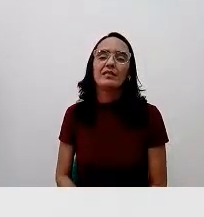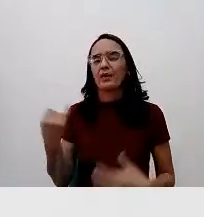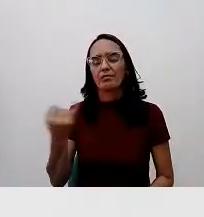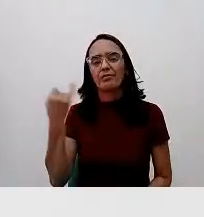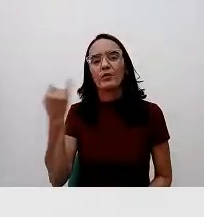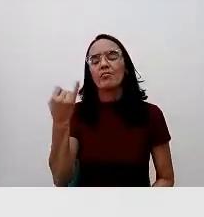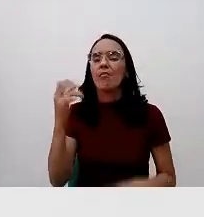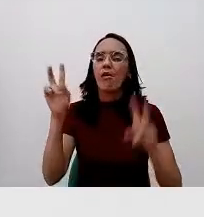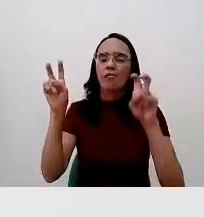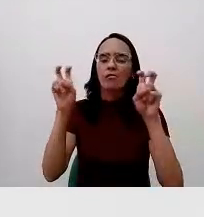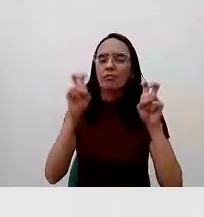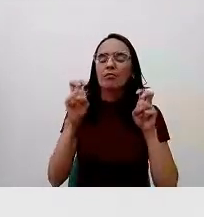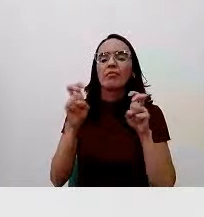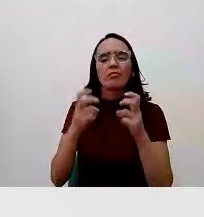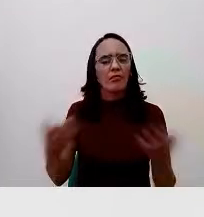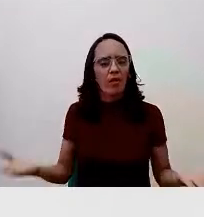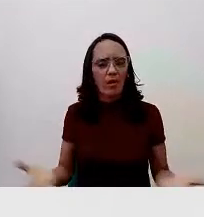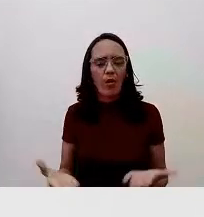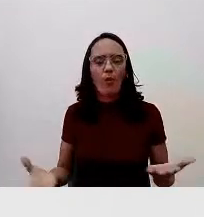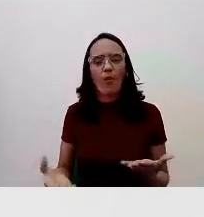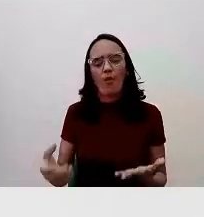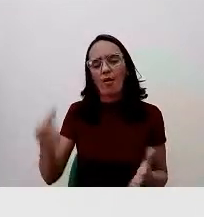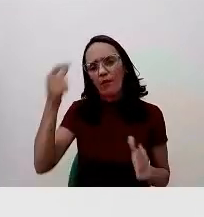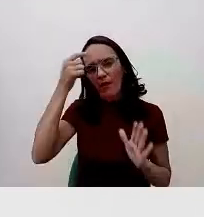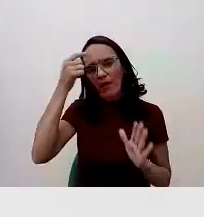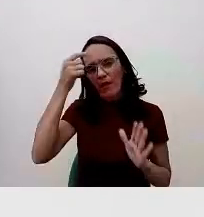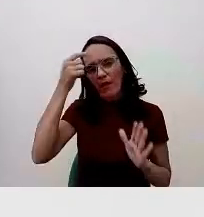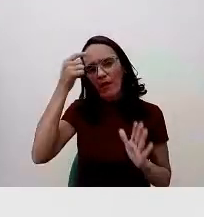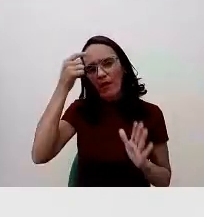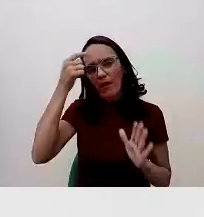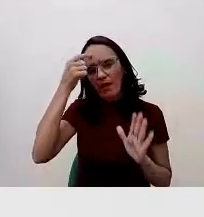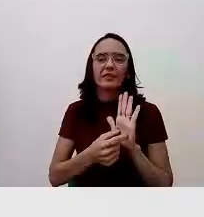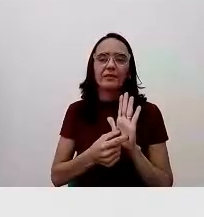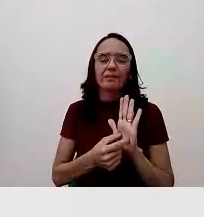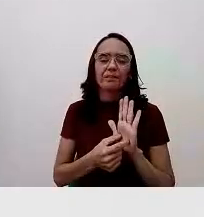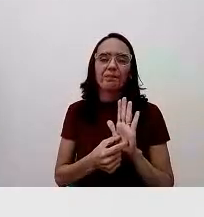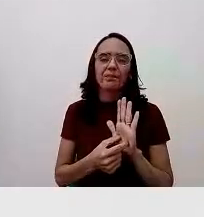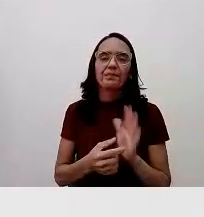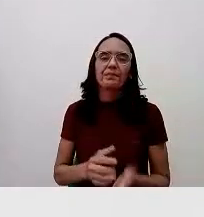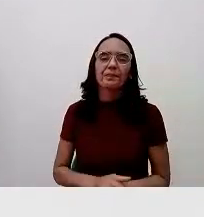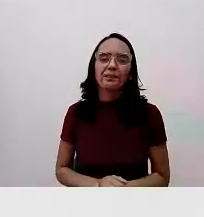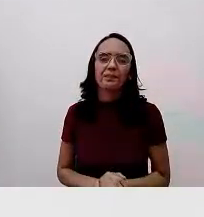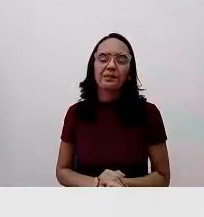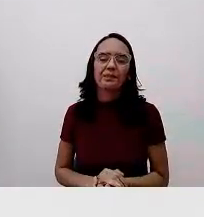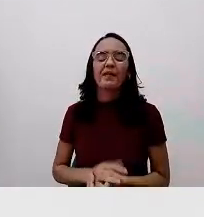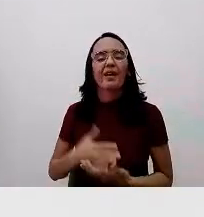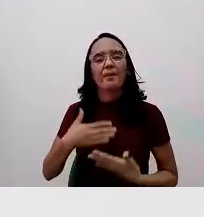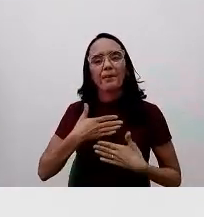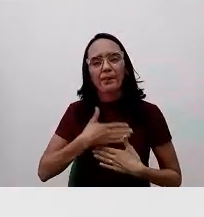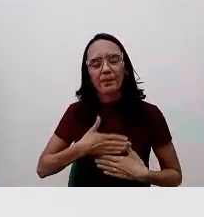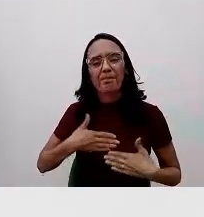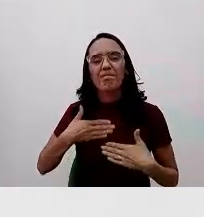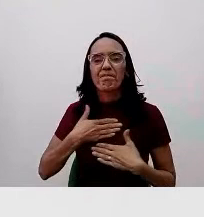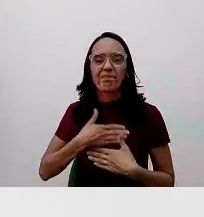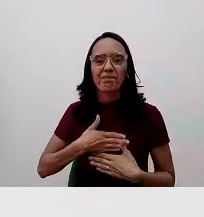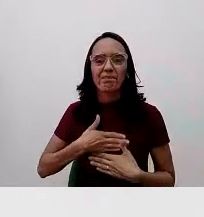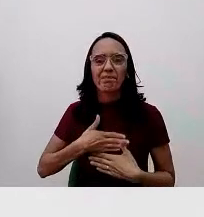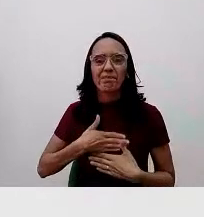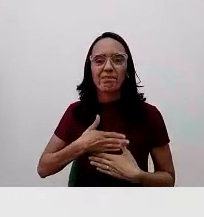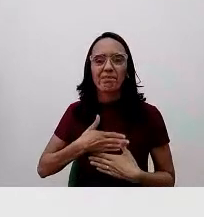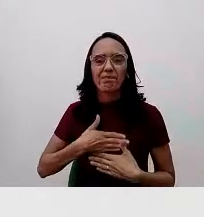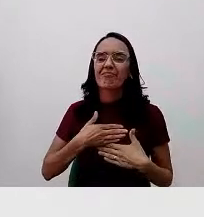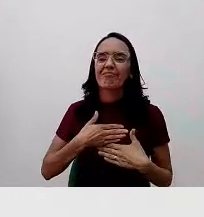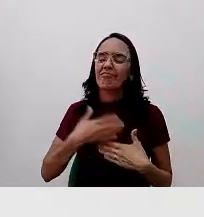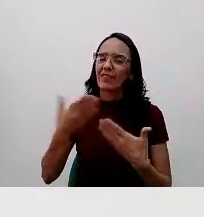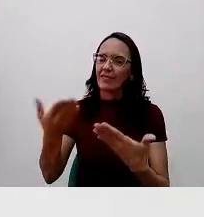inteligência artificial, né? Queria dizer, professor, que é um prazer, né, o senhor estar aqui com a gente. Eu espero que a